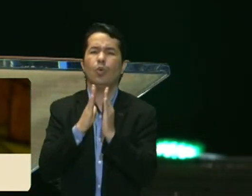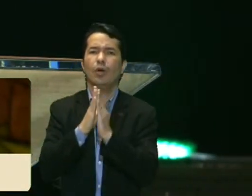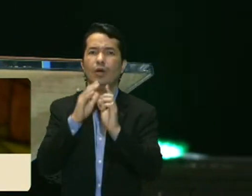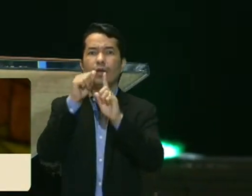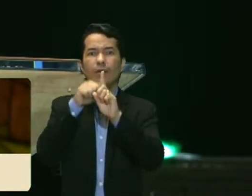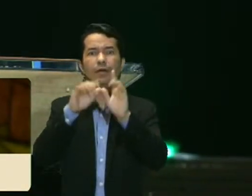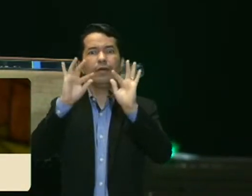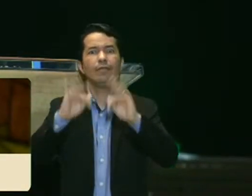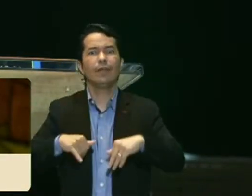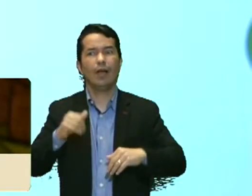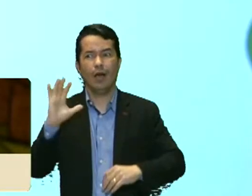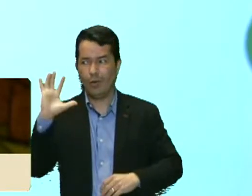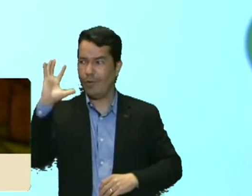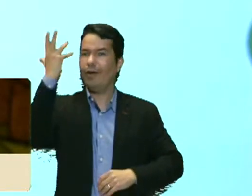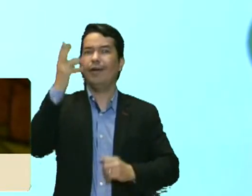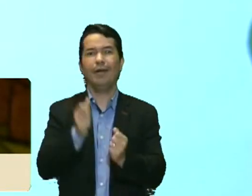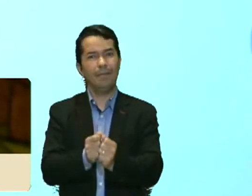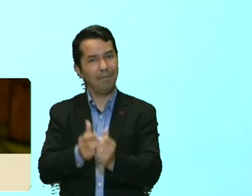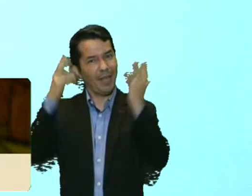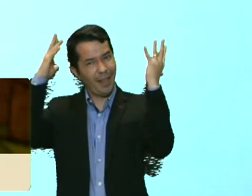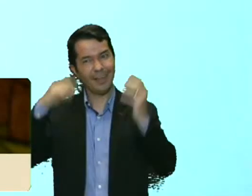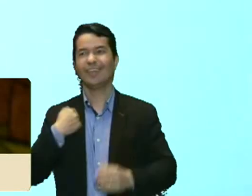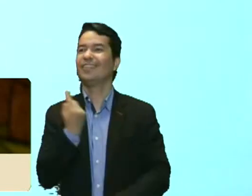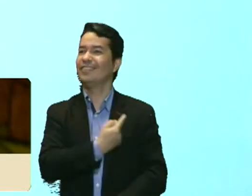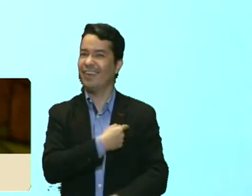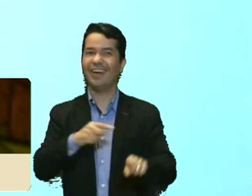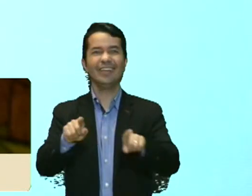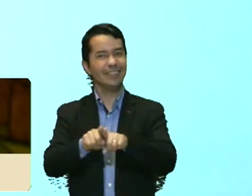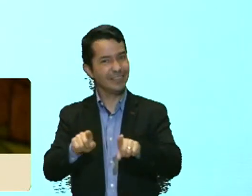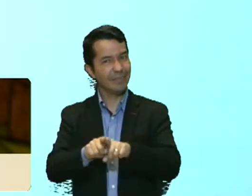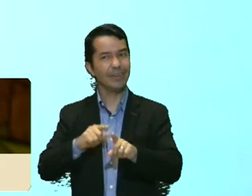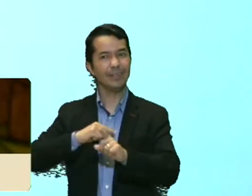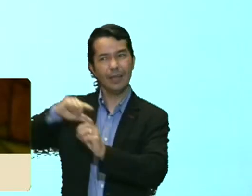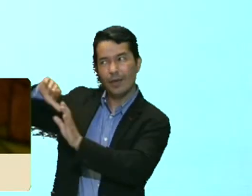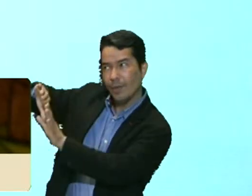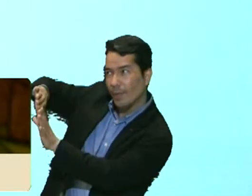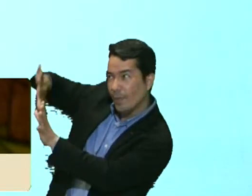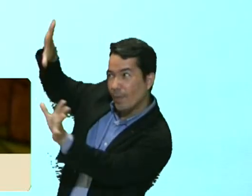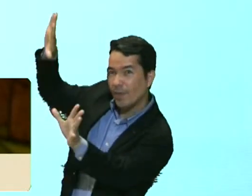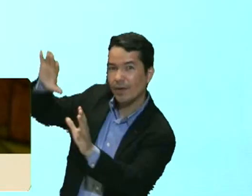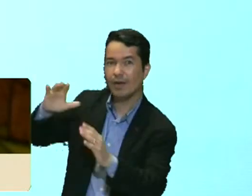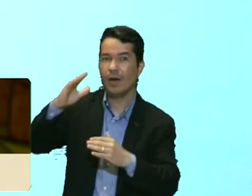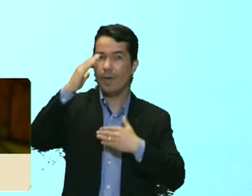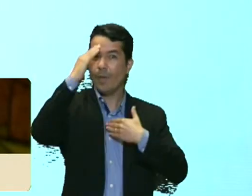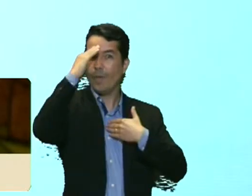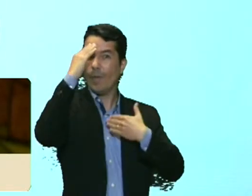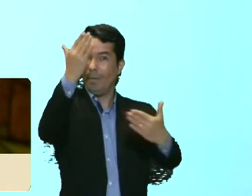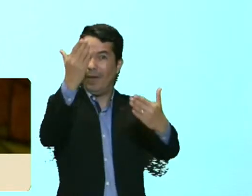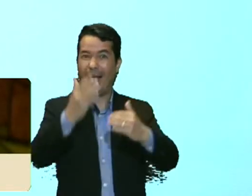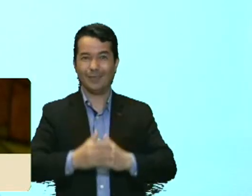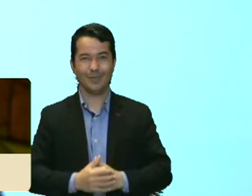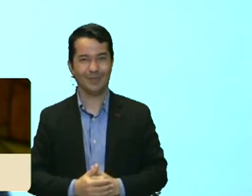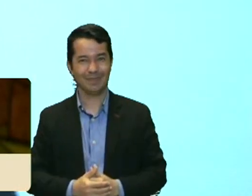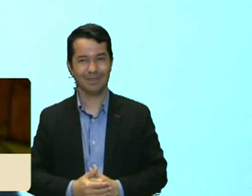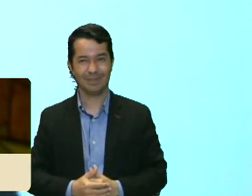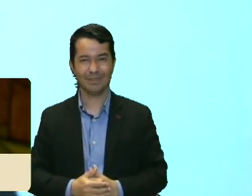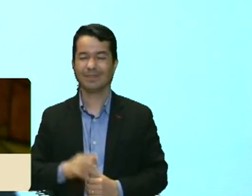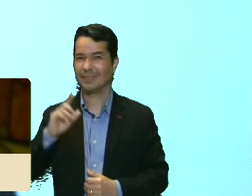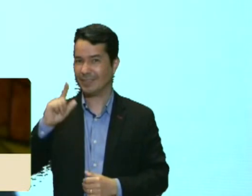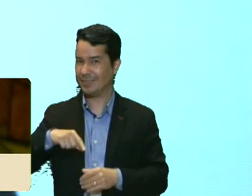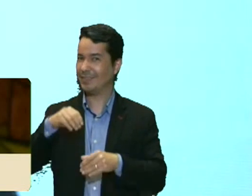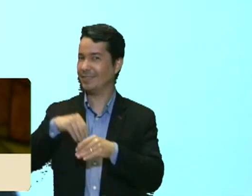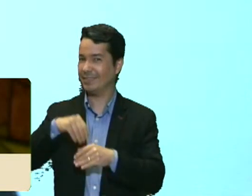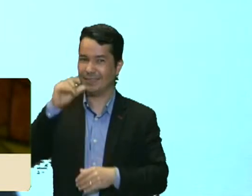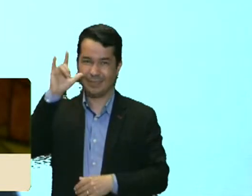mês. E a gente publica lá no Instagram assim, mural da gratidão. E quantas coisas